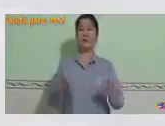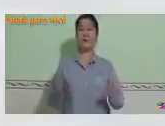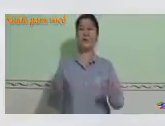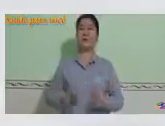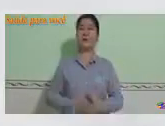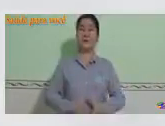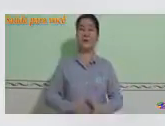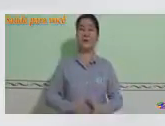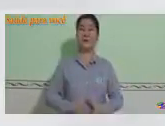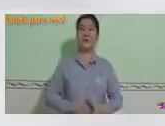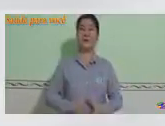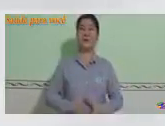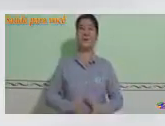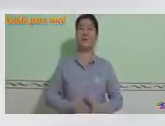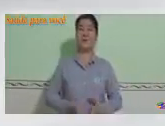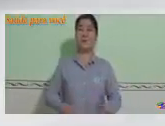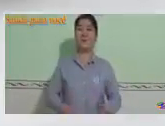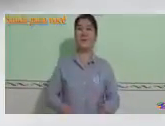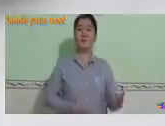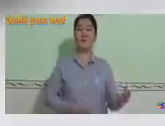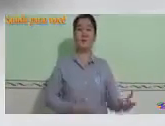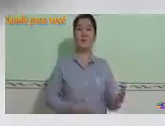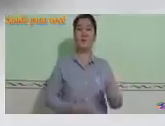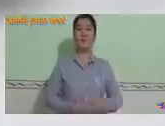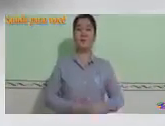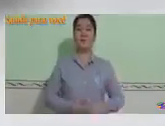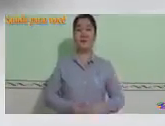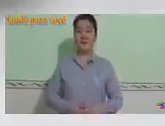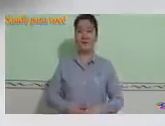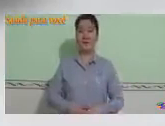bactérias responsáveis pelo cheiro desagradável.